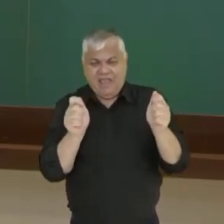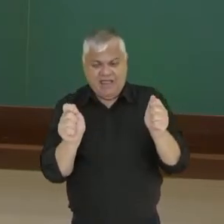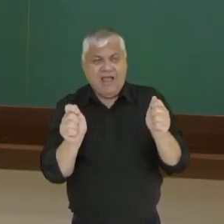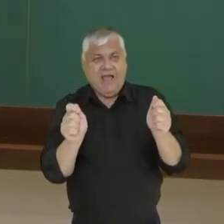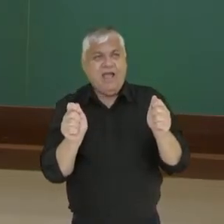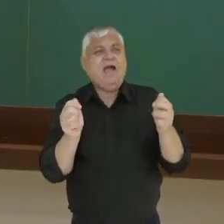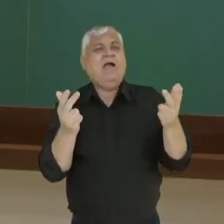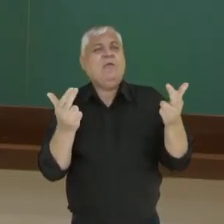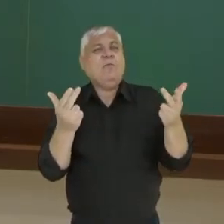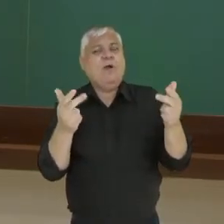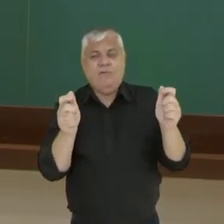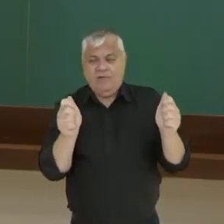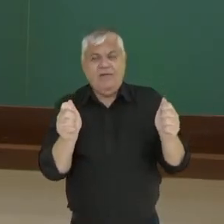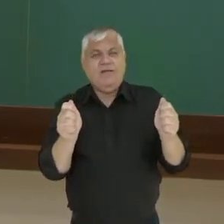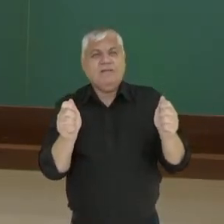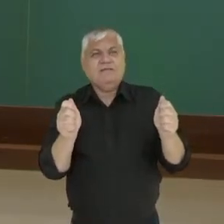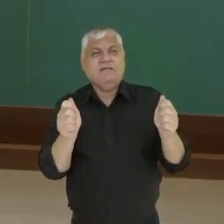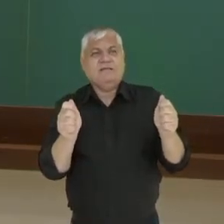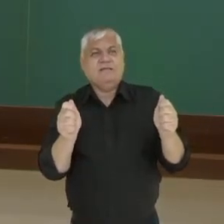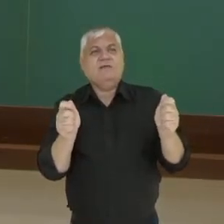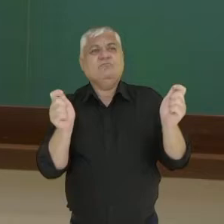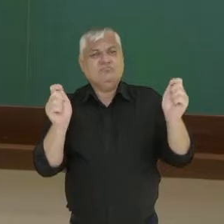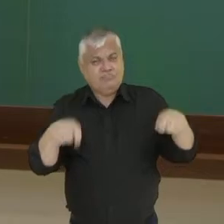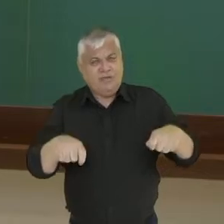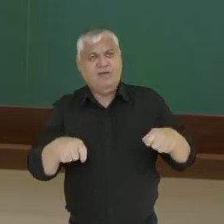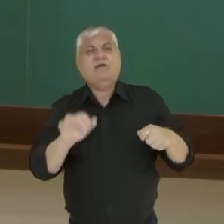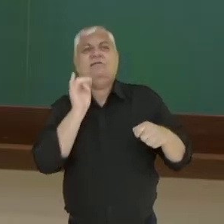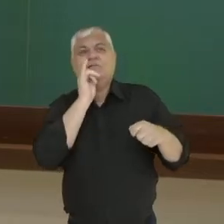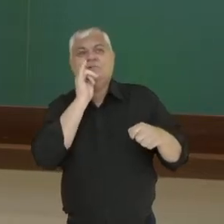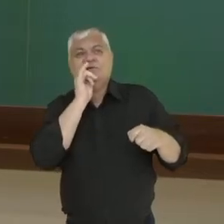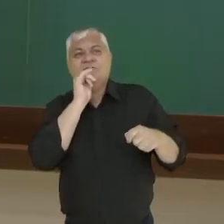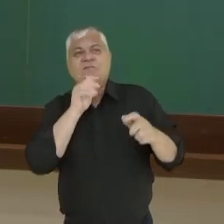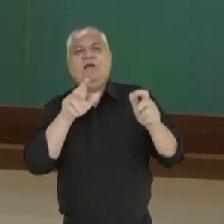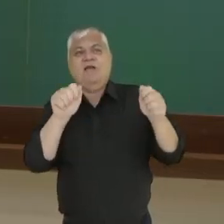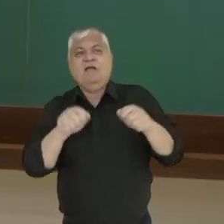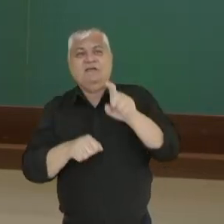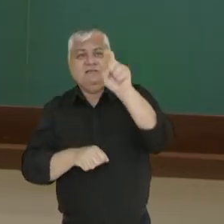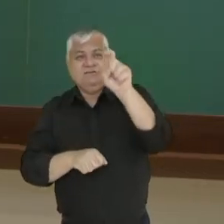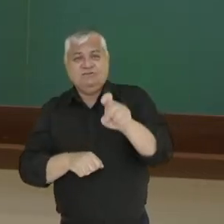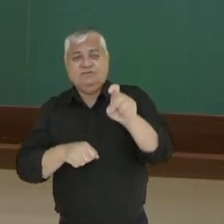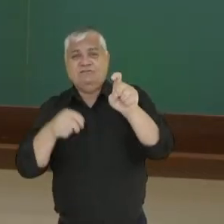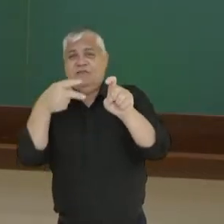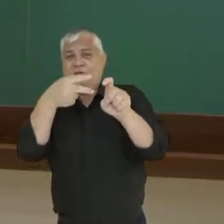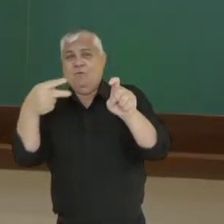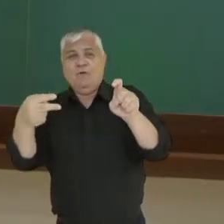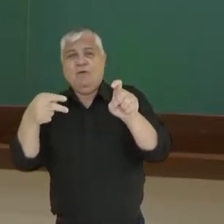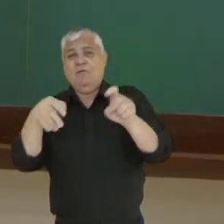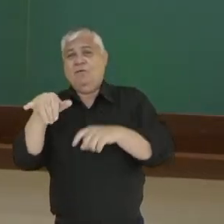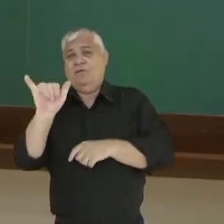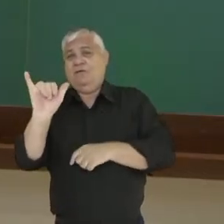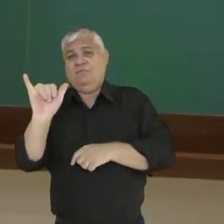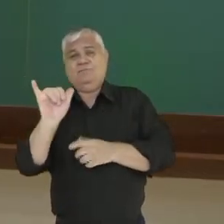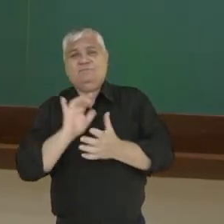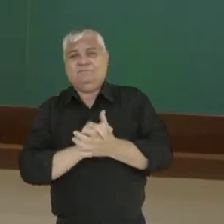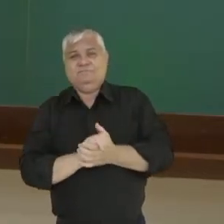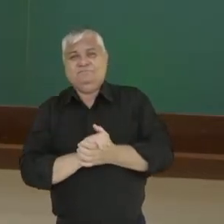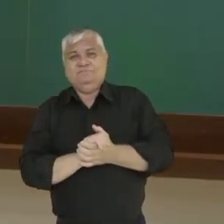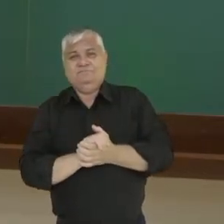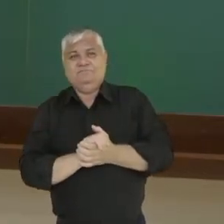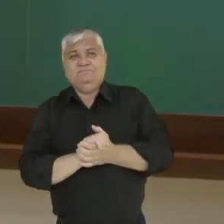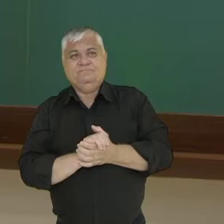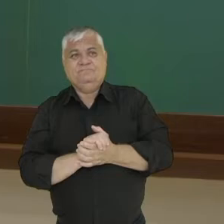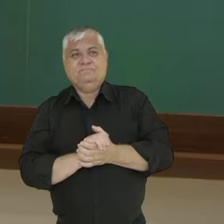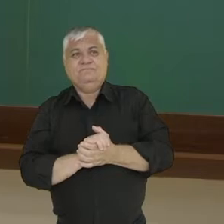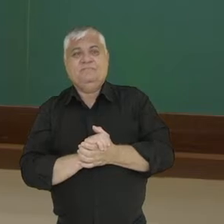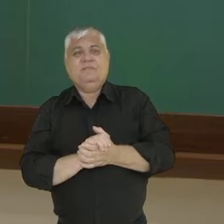a mesma base, eu aceito que o meu logaritmando x é igual ao meu logaritmando y.